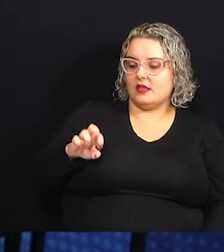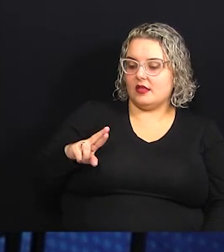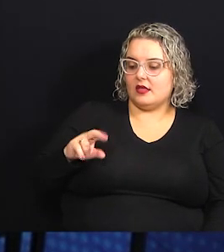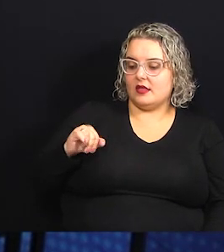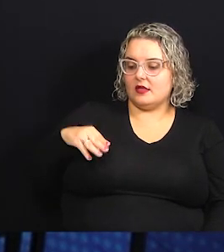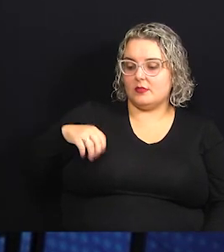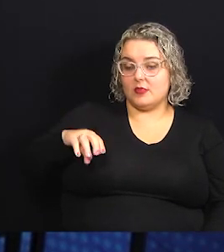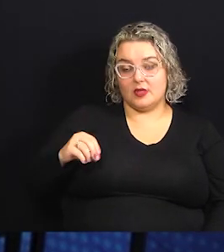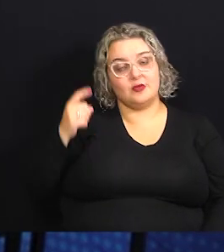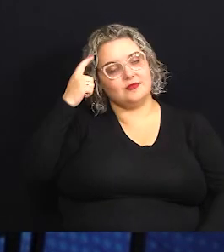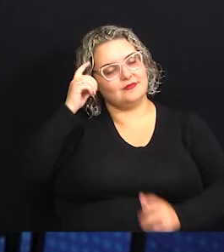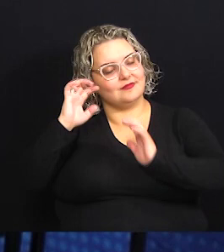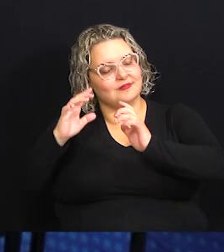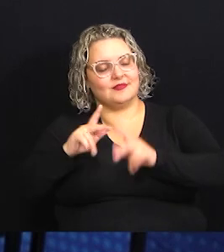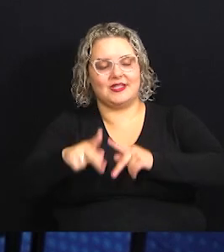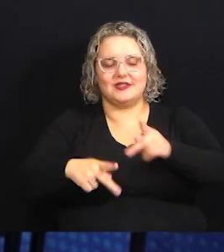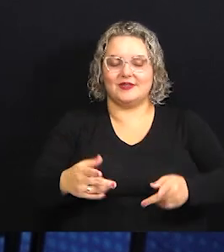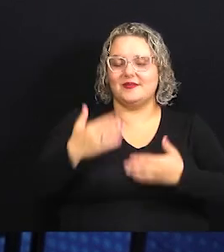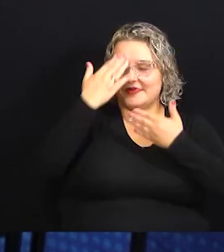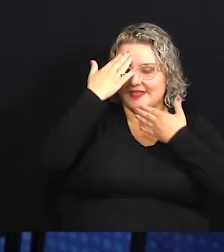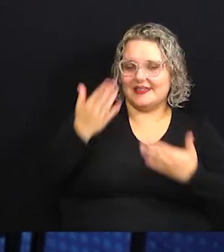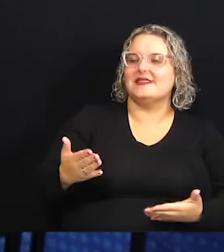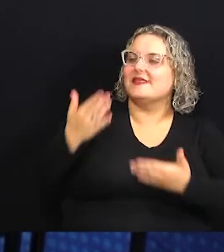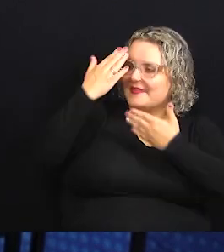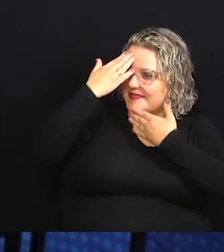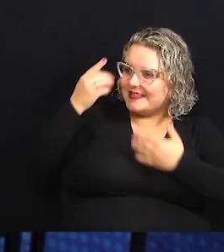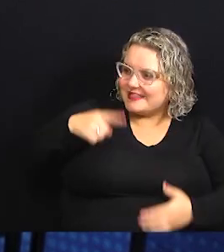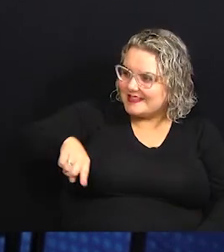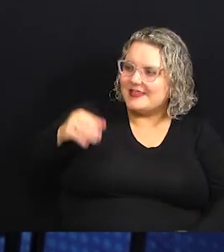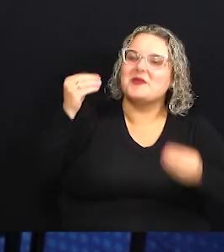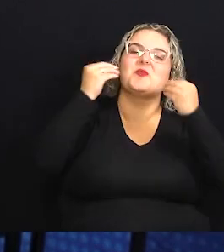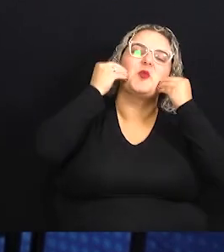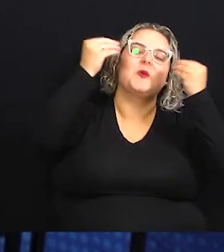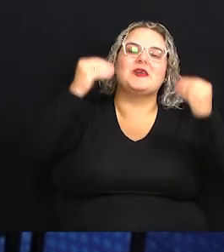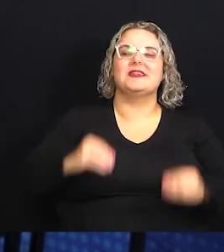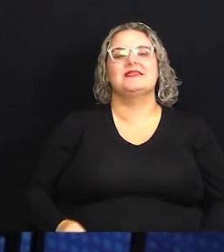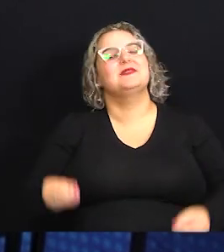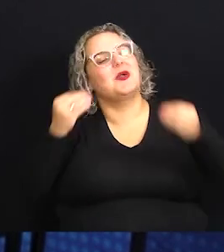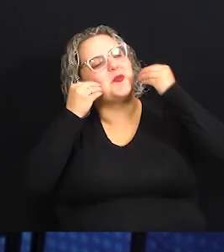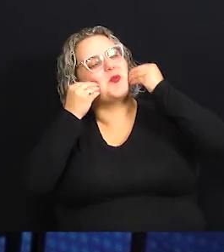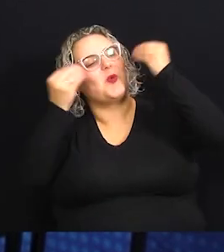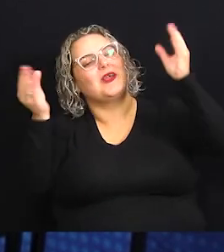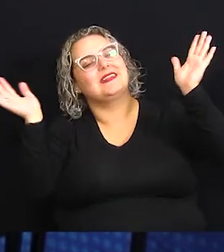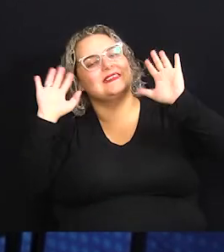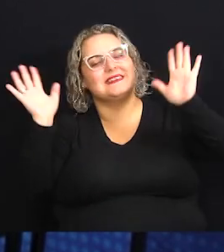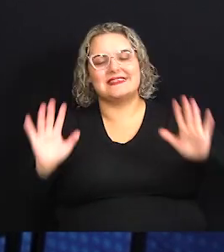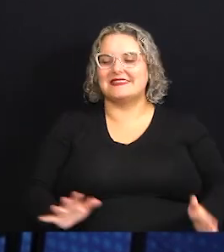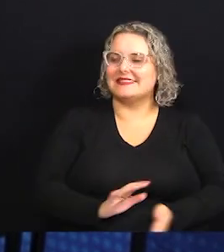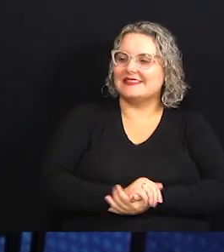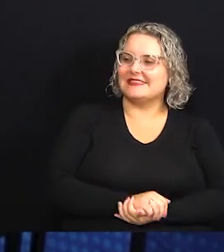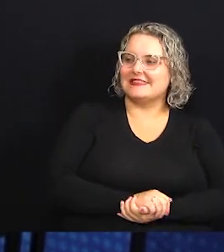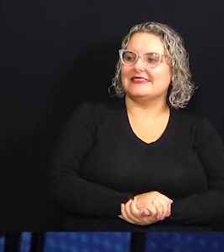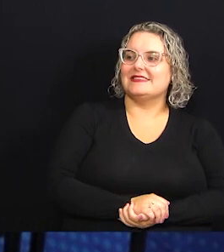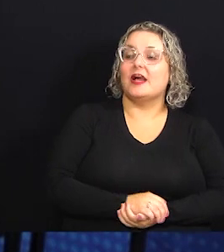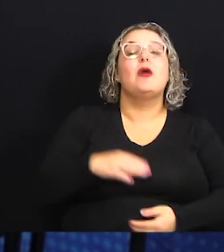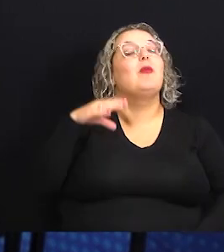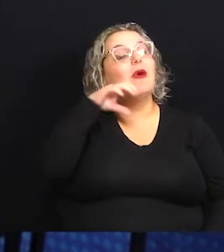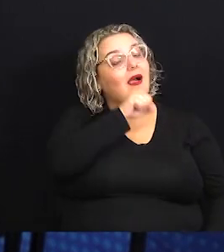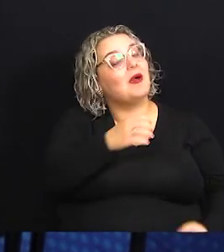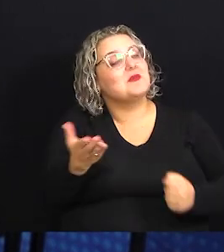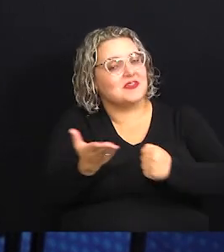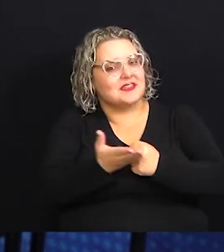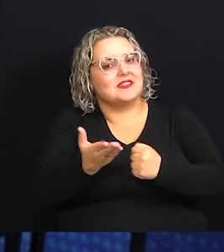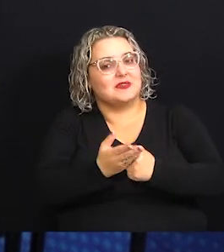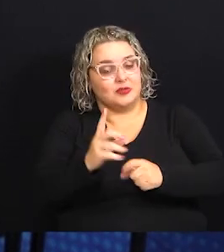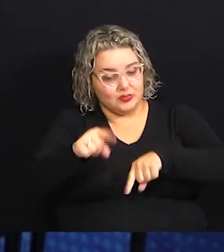com reflexão para o nosso público. Muito obrigado. Okay. Obrigada a vocês. Um beijo. Beijo, tchau.